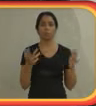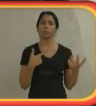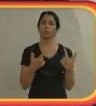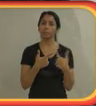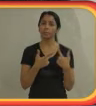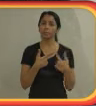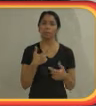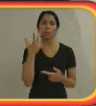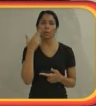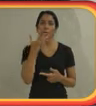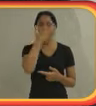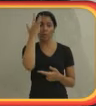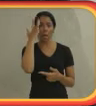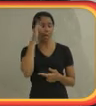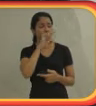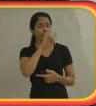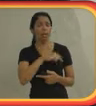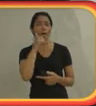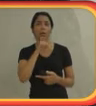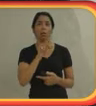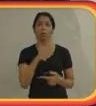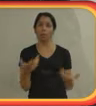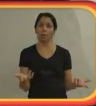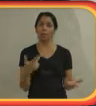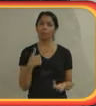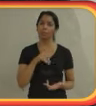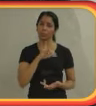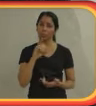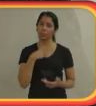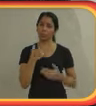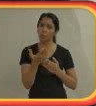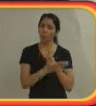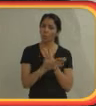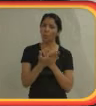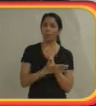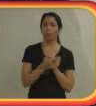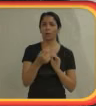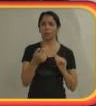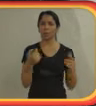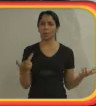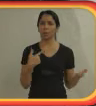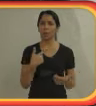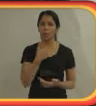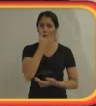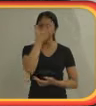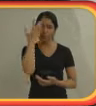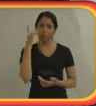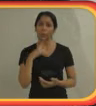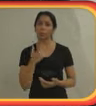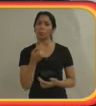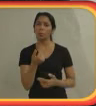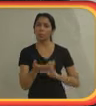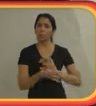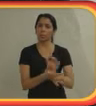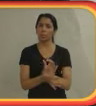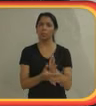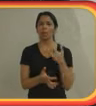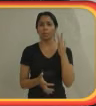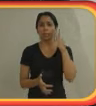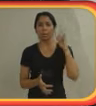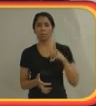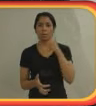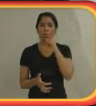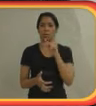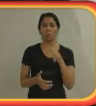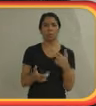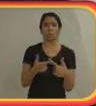namorada, porque geralmente as pessoas acham que ela é minha irmã. E aí isso me incomoda um pouco. Até assim, as pessoas que têm um pouco de